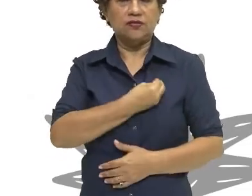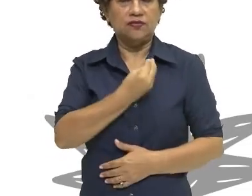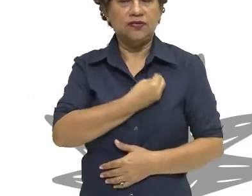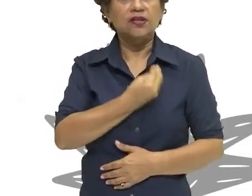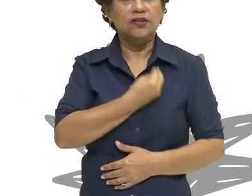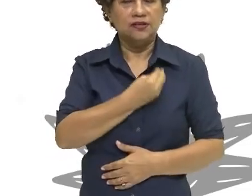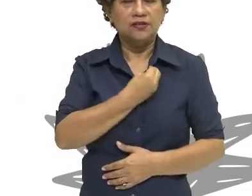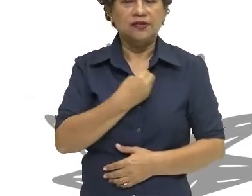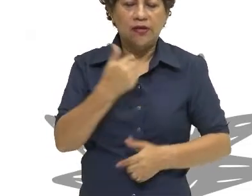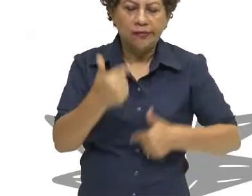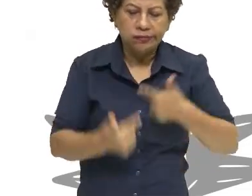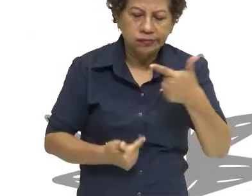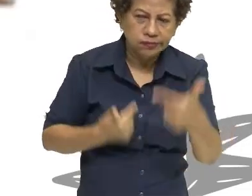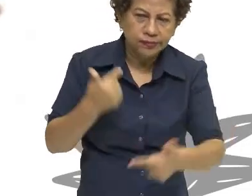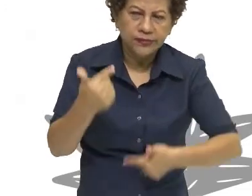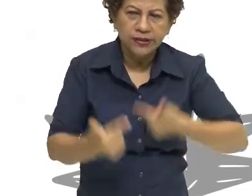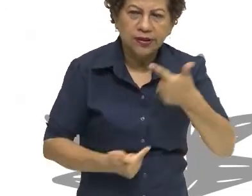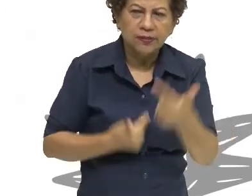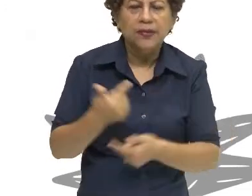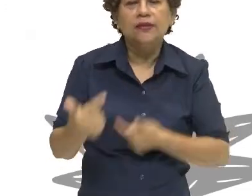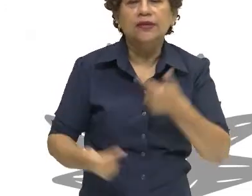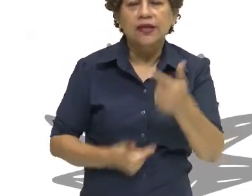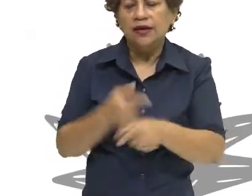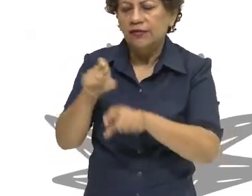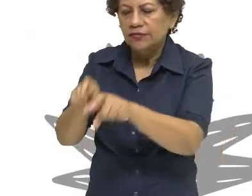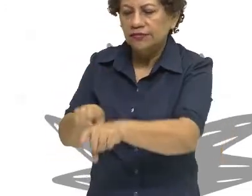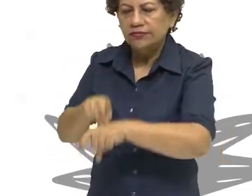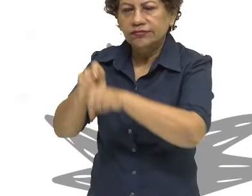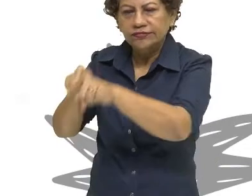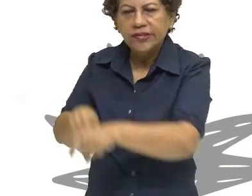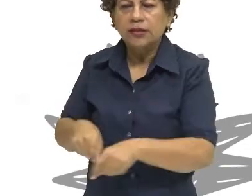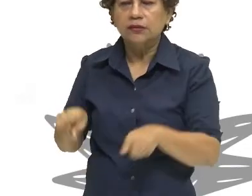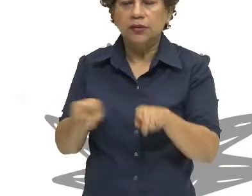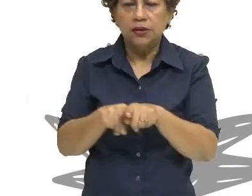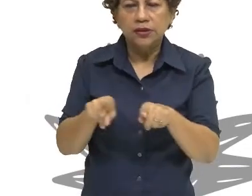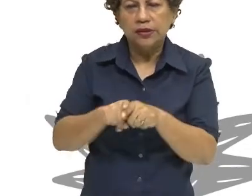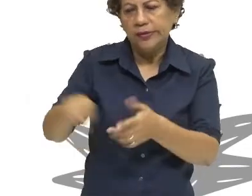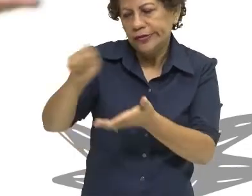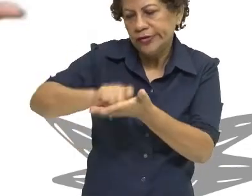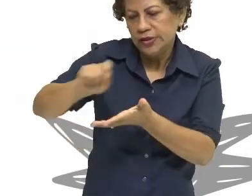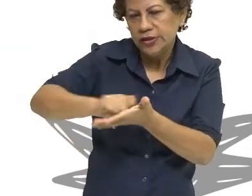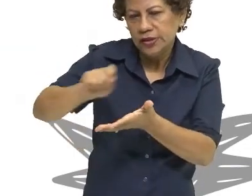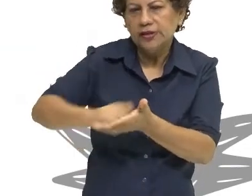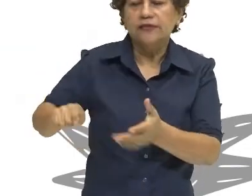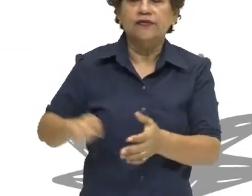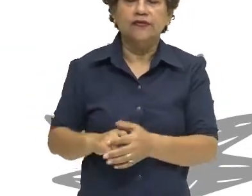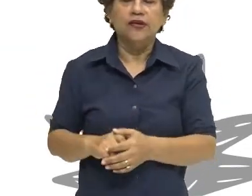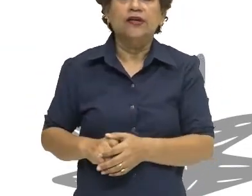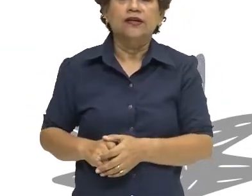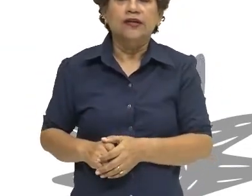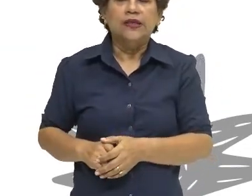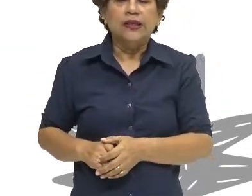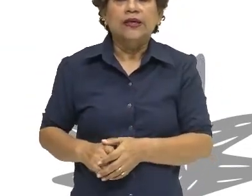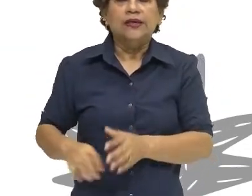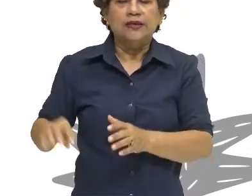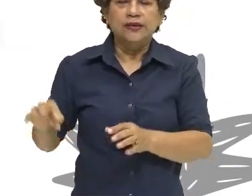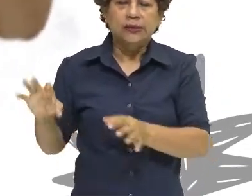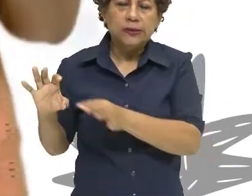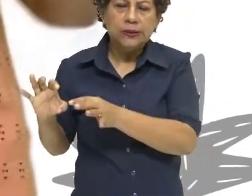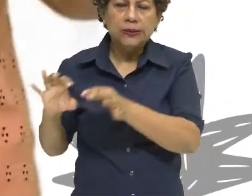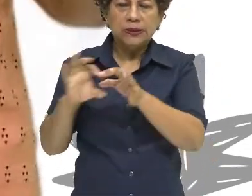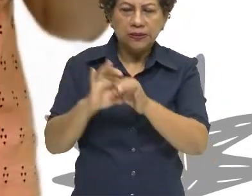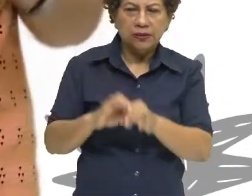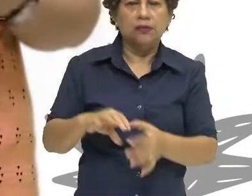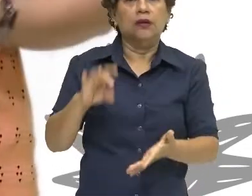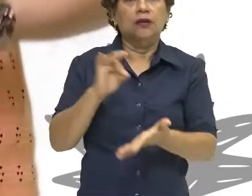de trabalhar com essa roça e de escrever nesse contexto. De fato, ele foi uma pessoa de pouco estudo, então por